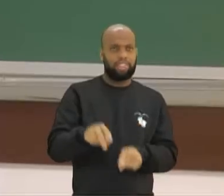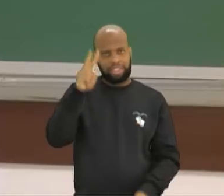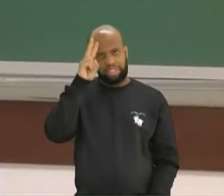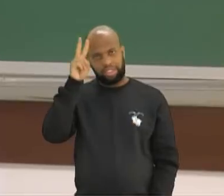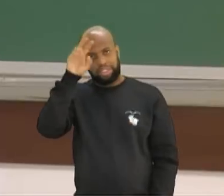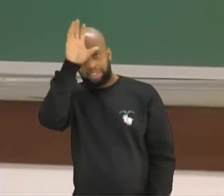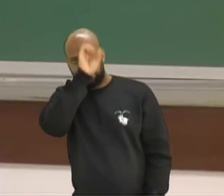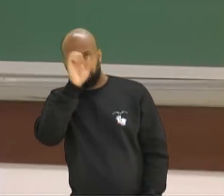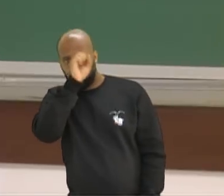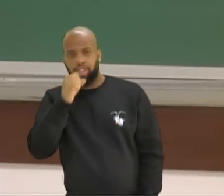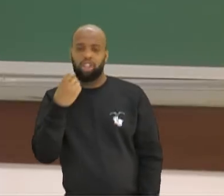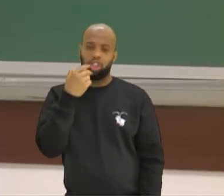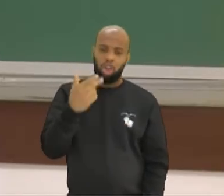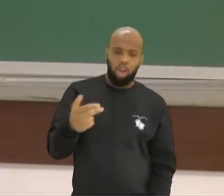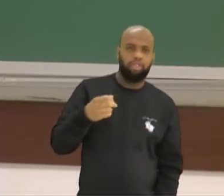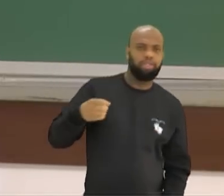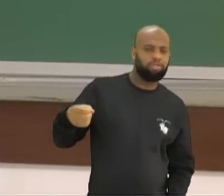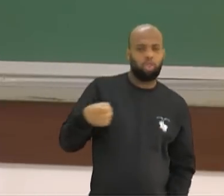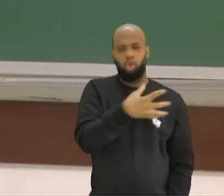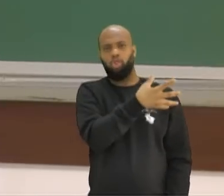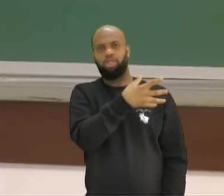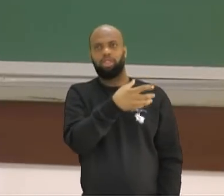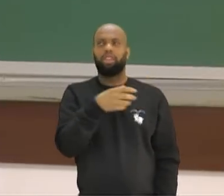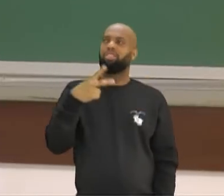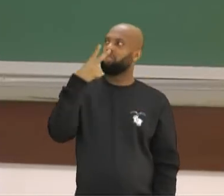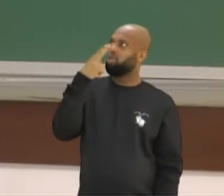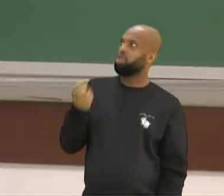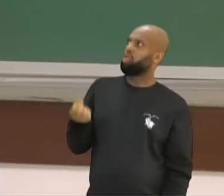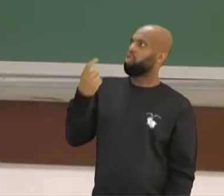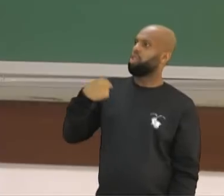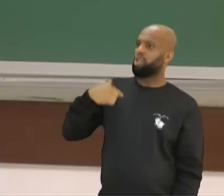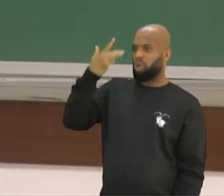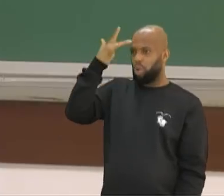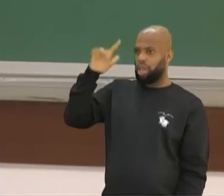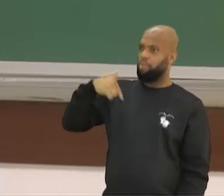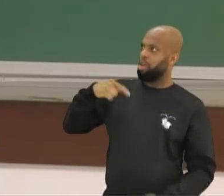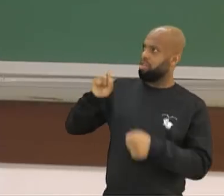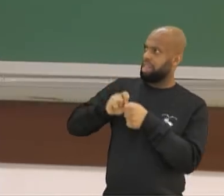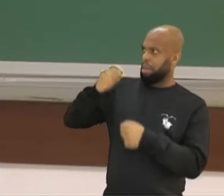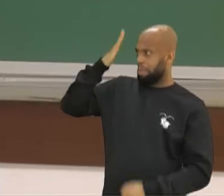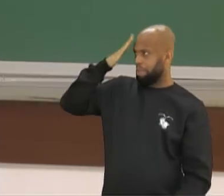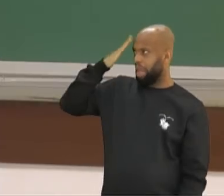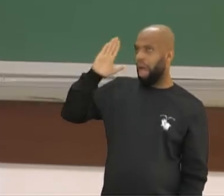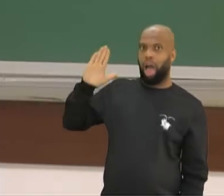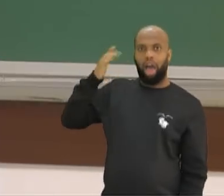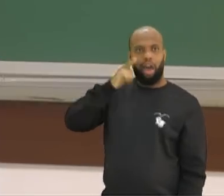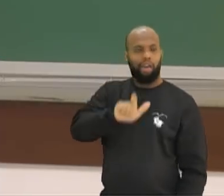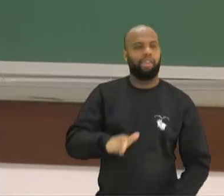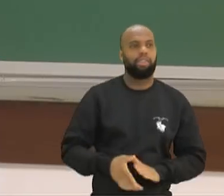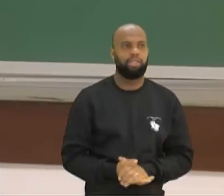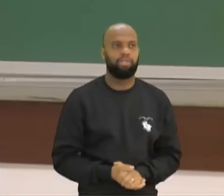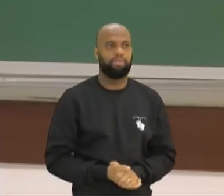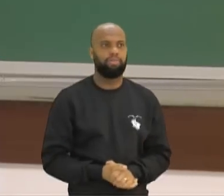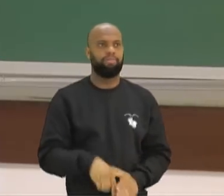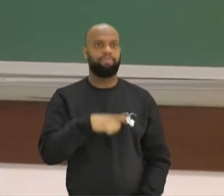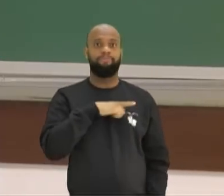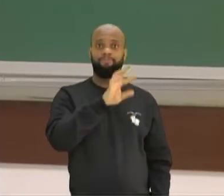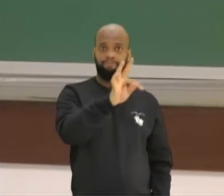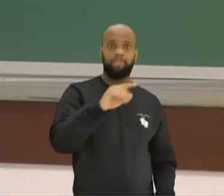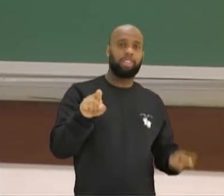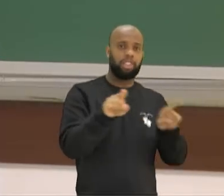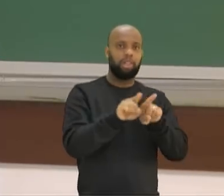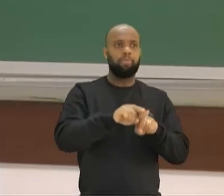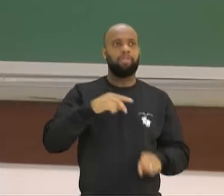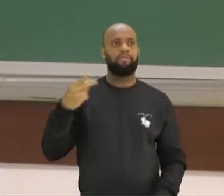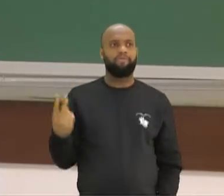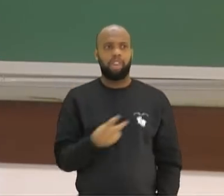aprende novas habilidades, às vezes você nem acha que pode fazer aquilo e você consegue. Teachers value them, o valor, né, dos